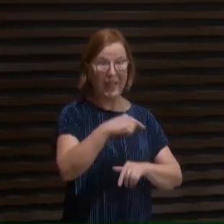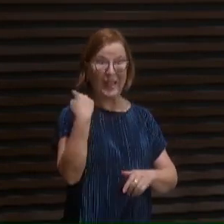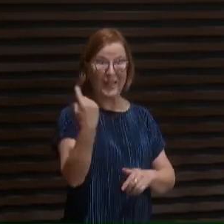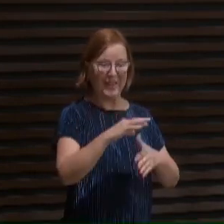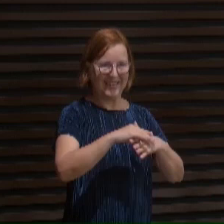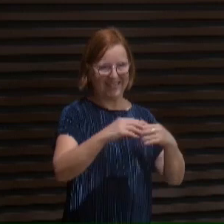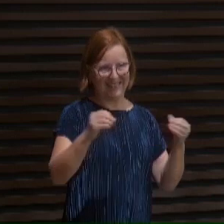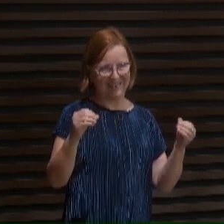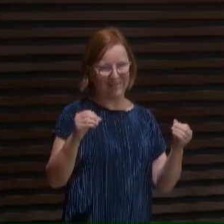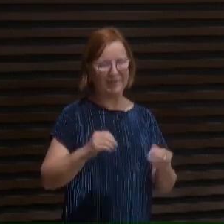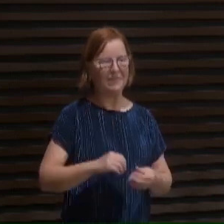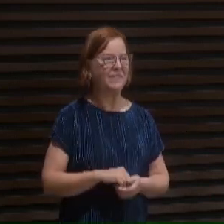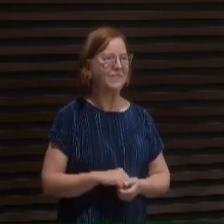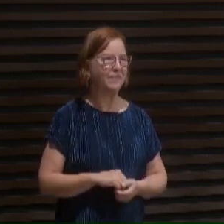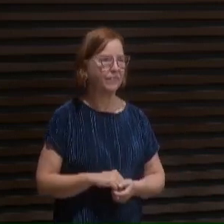sarados.